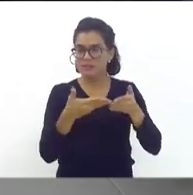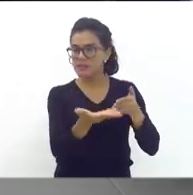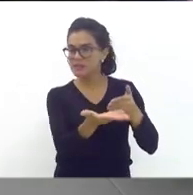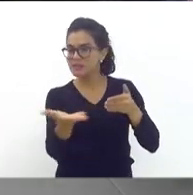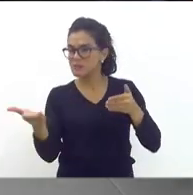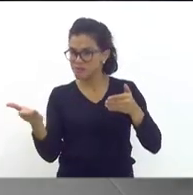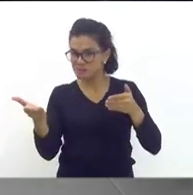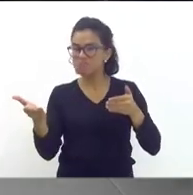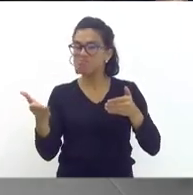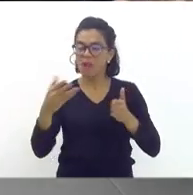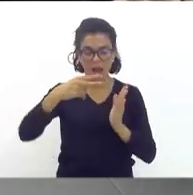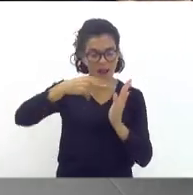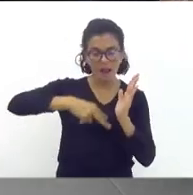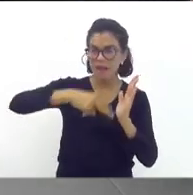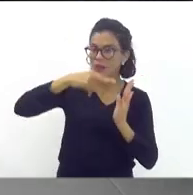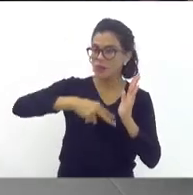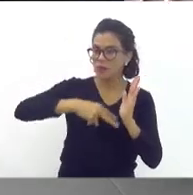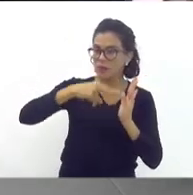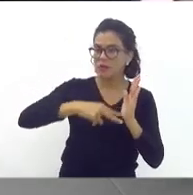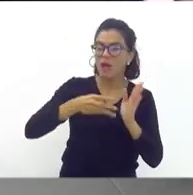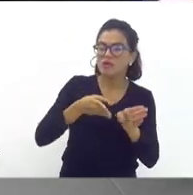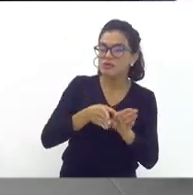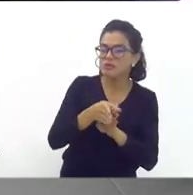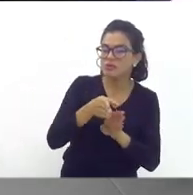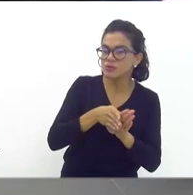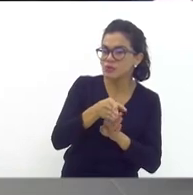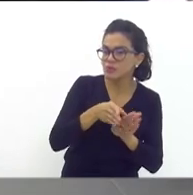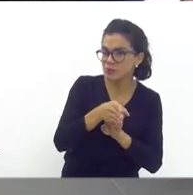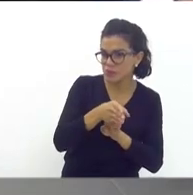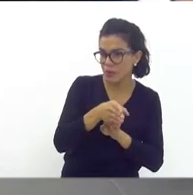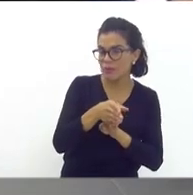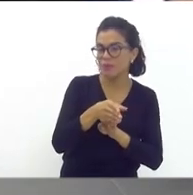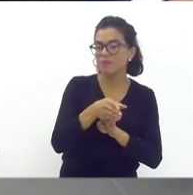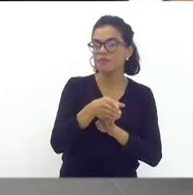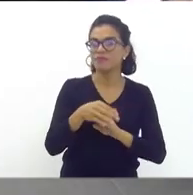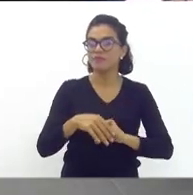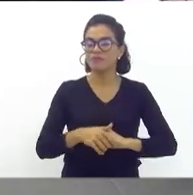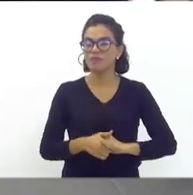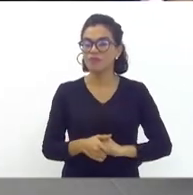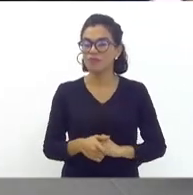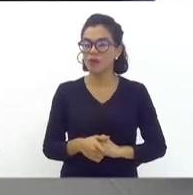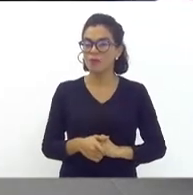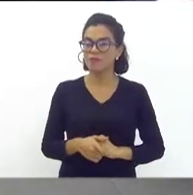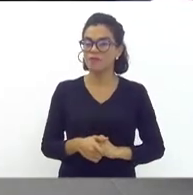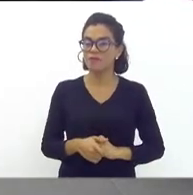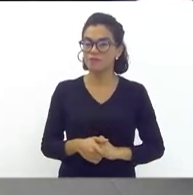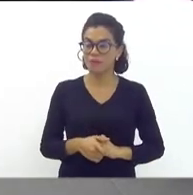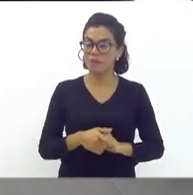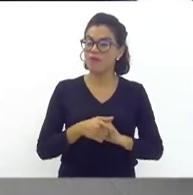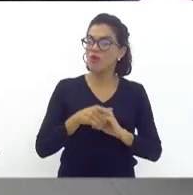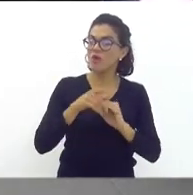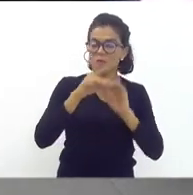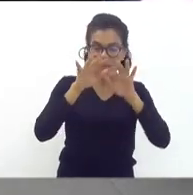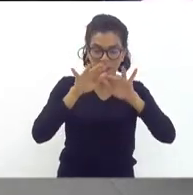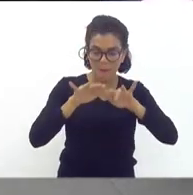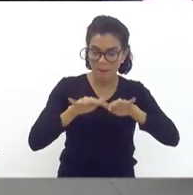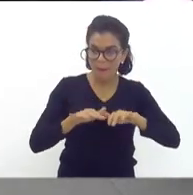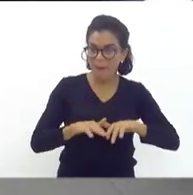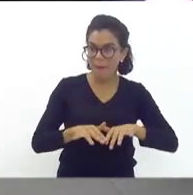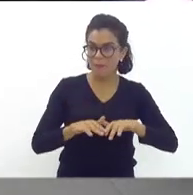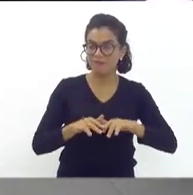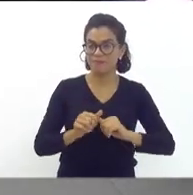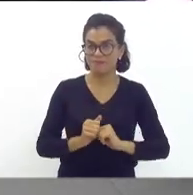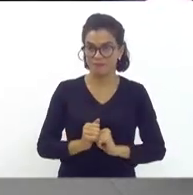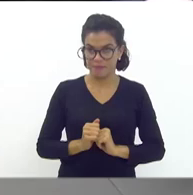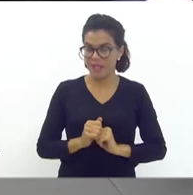só para fazer a leitura da instrução normativa que foi editada em relação ao